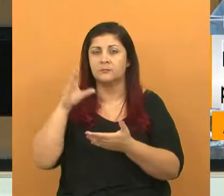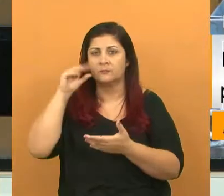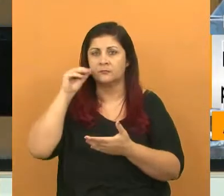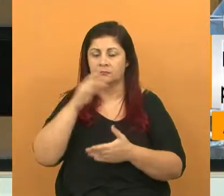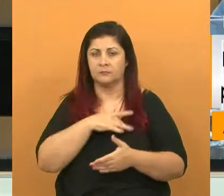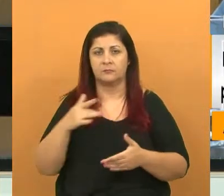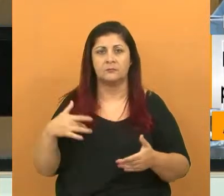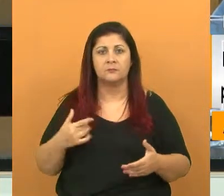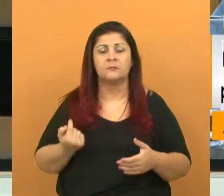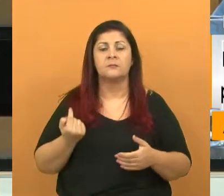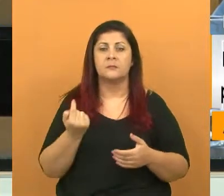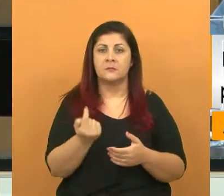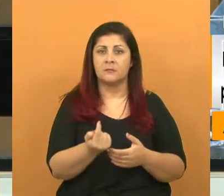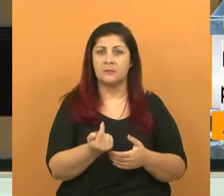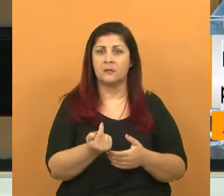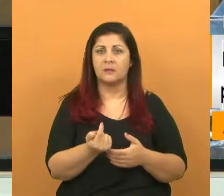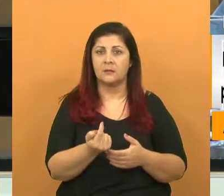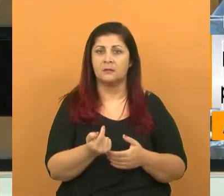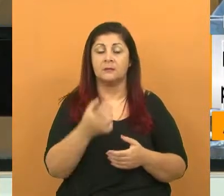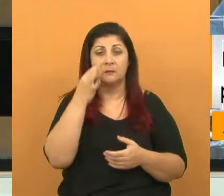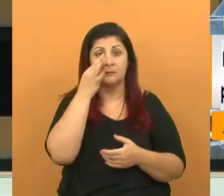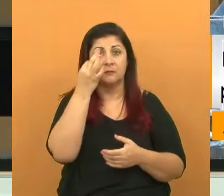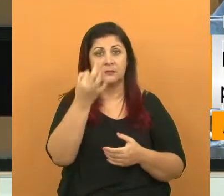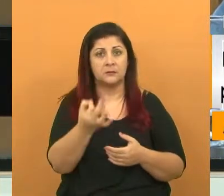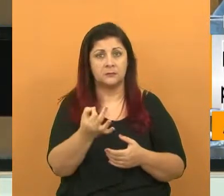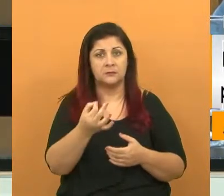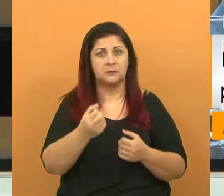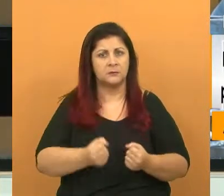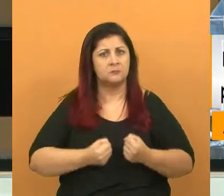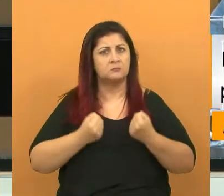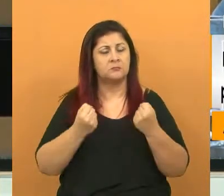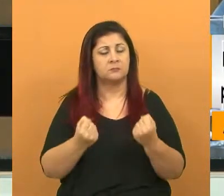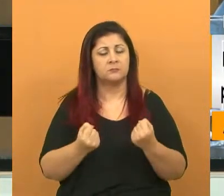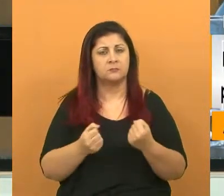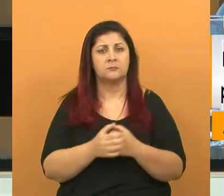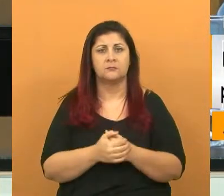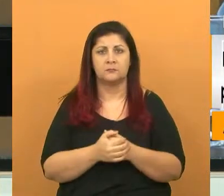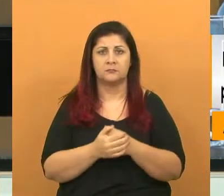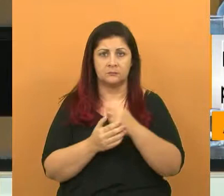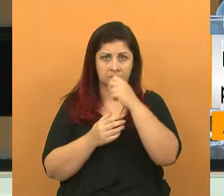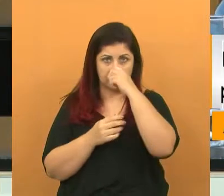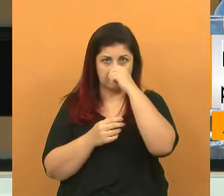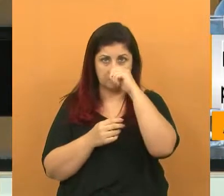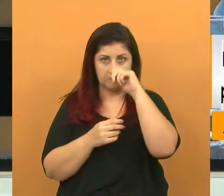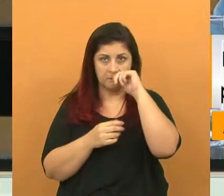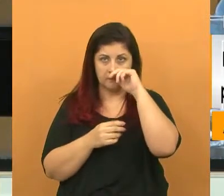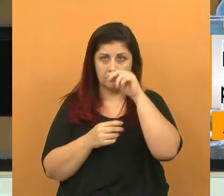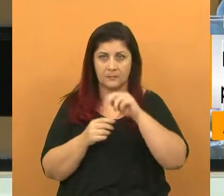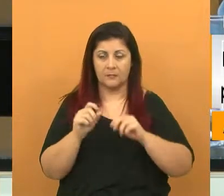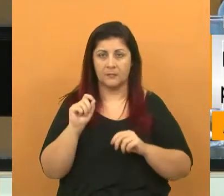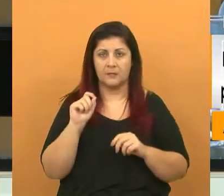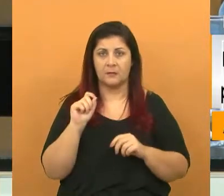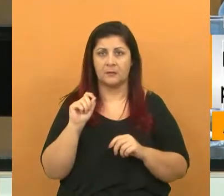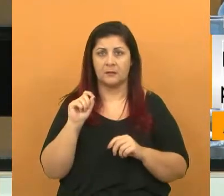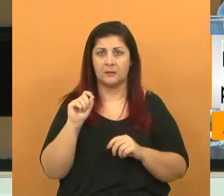Saúde vem atendendo, dando uma nova atenção, correndo atrás de contratos. Esse episódio